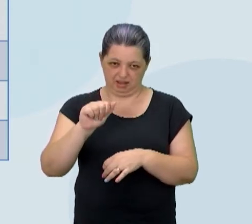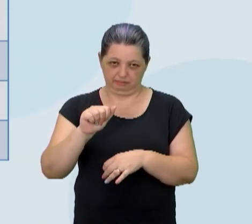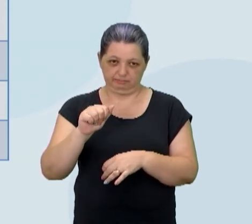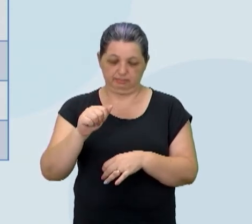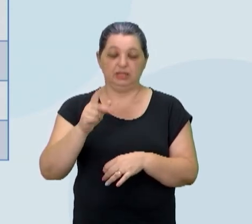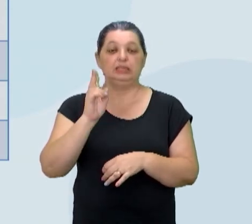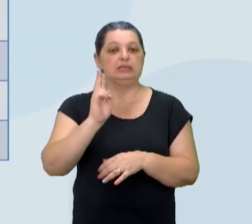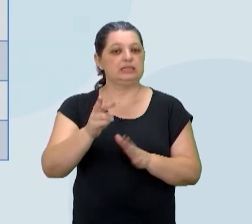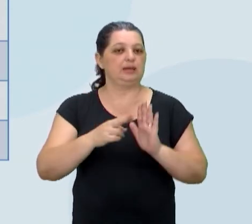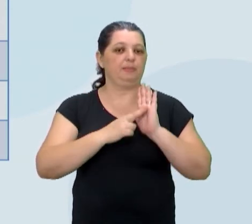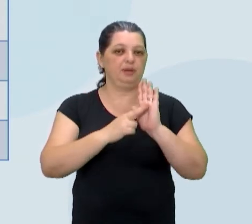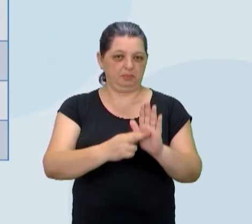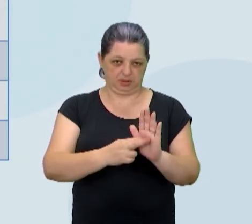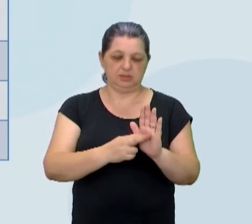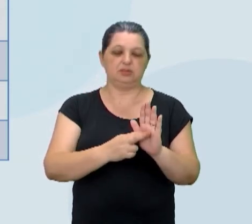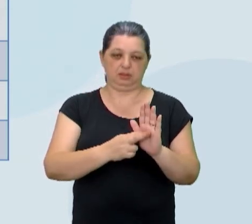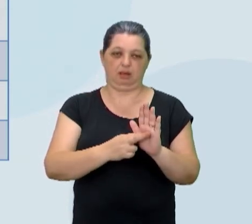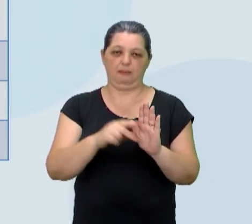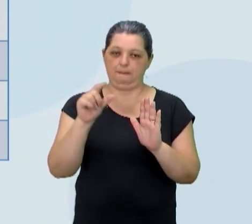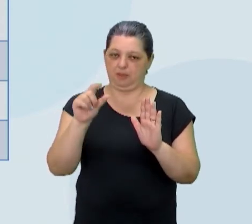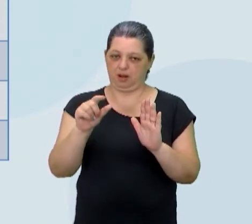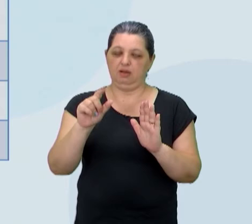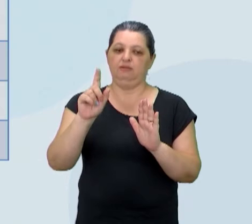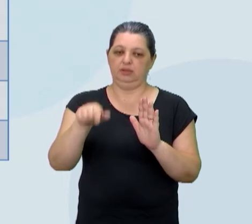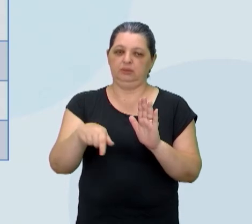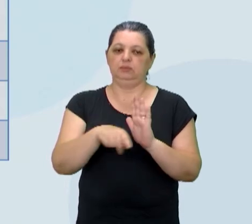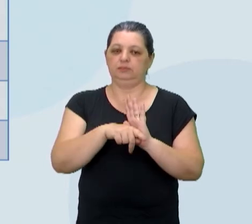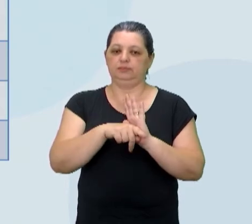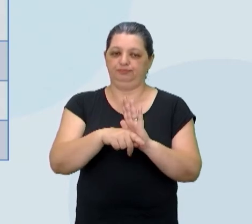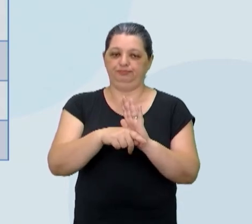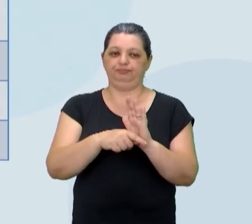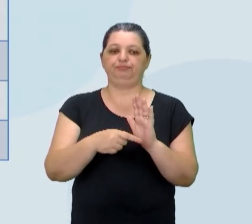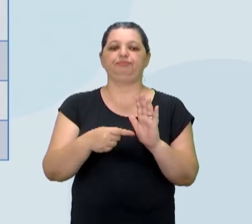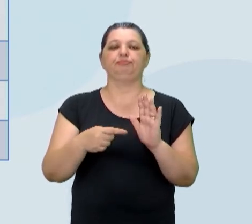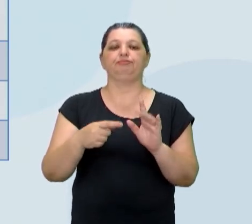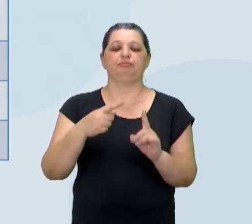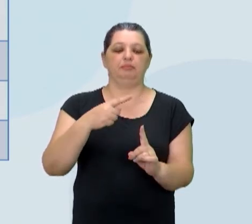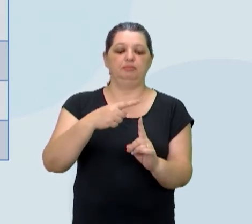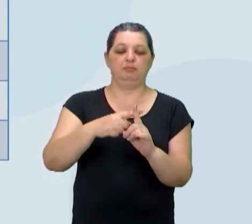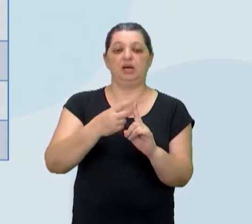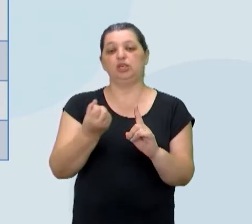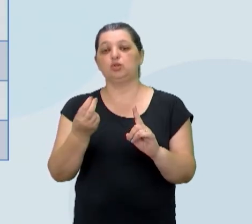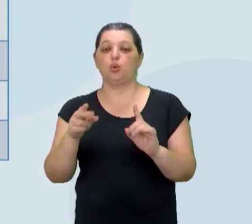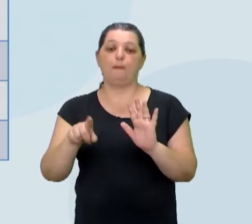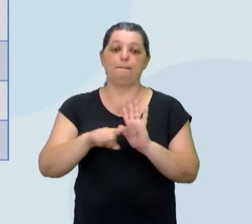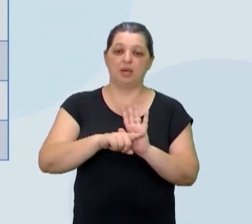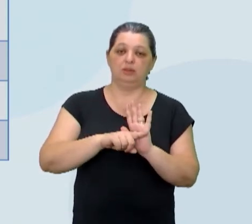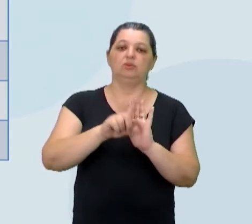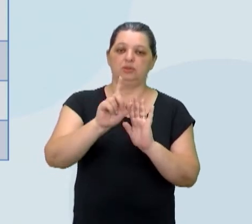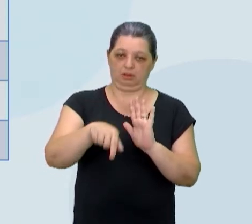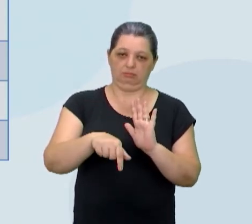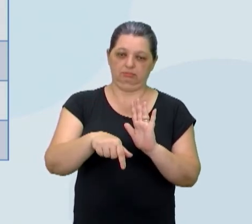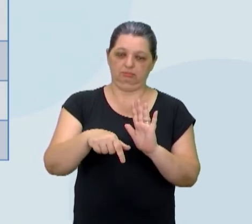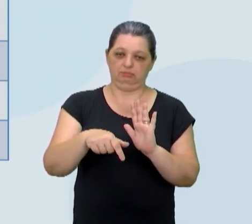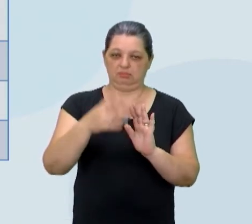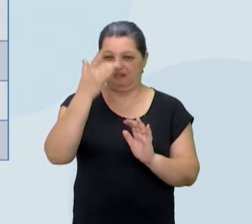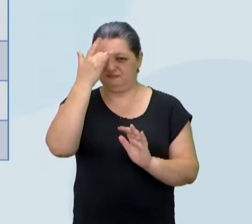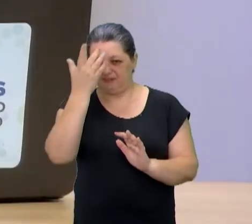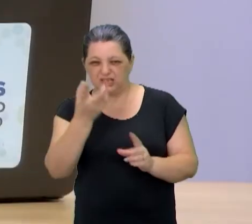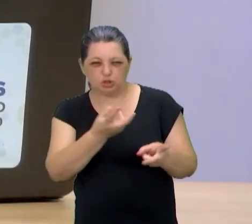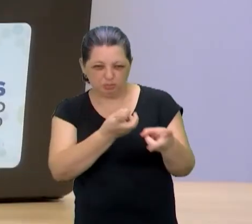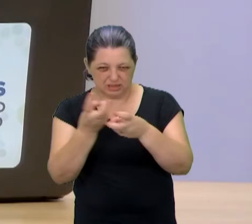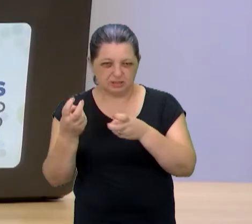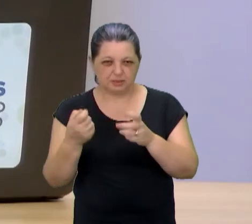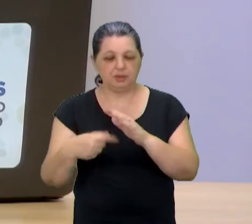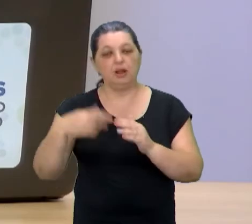for representar a ligação iônica, eu vou representar com um sinal de mais e menos, né, Fabi? Aí acaba ficando fácil. Então, de